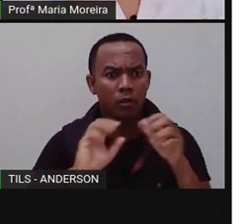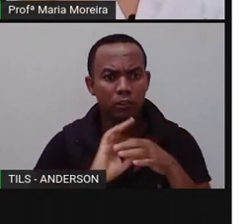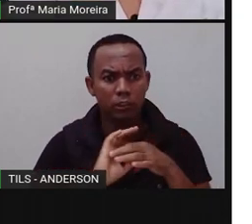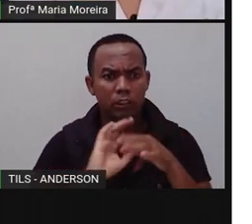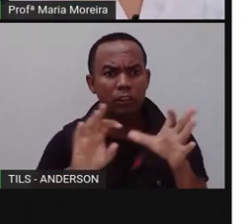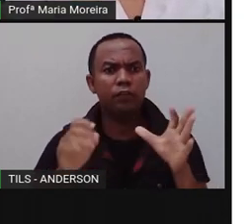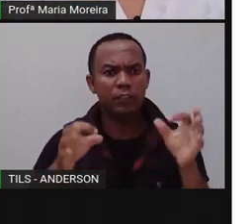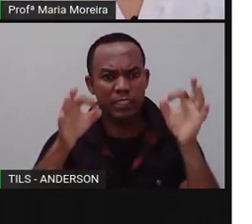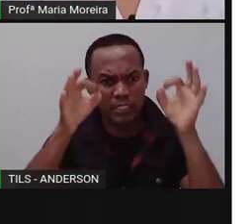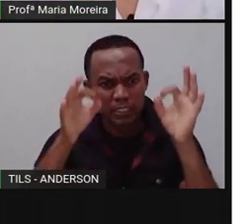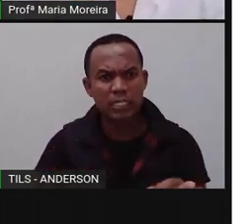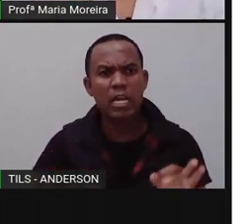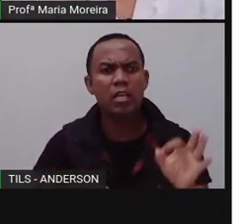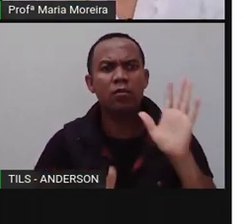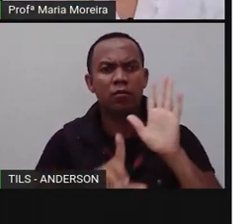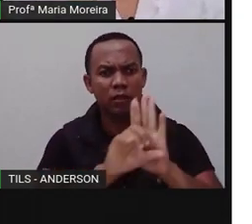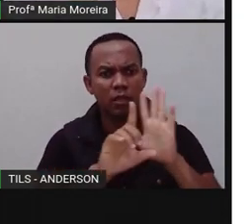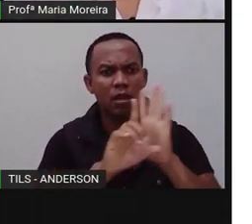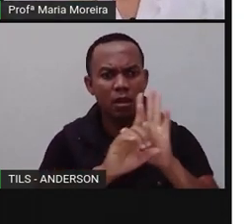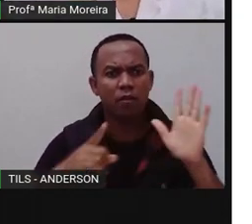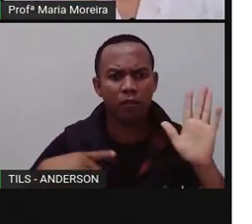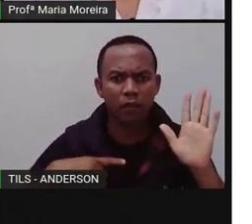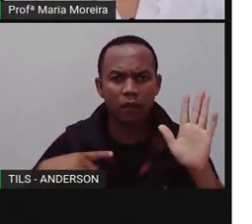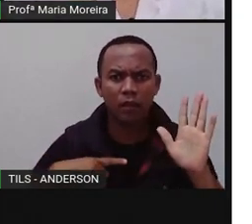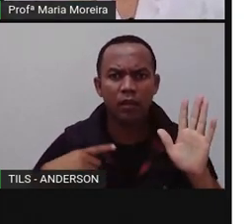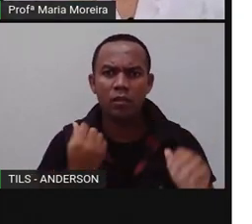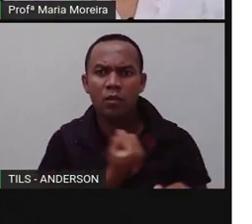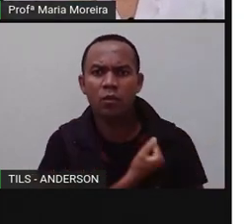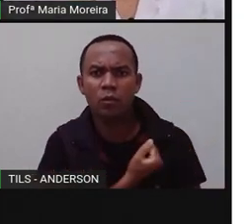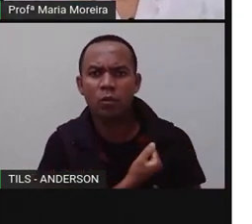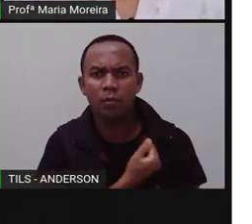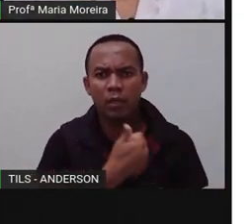tá certo, tem uma lei. A lei, né, de número